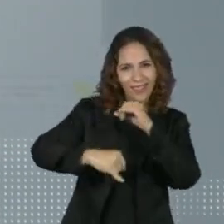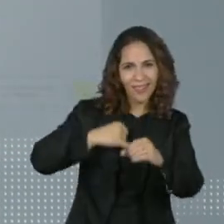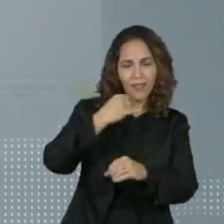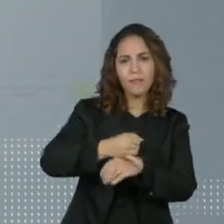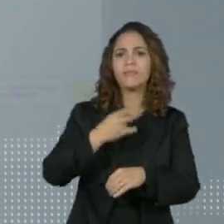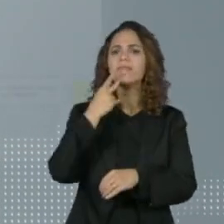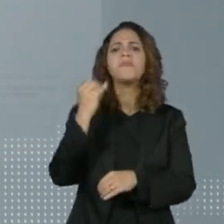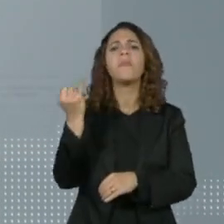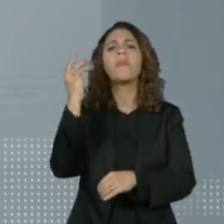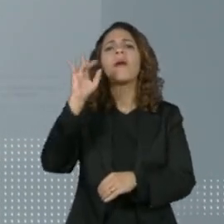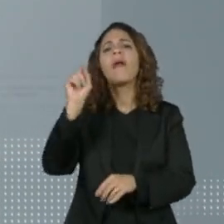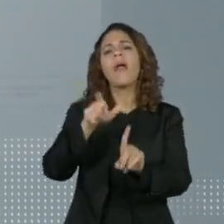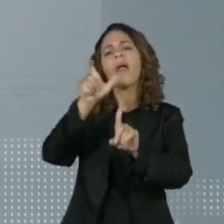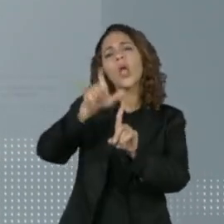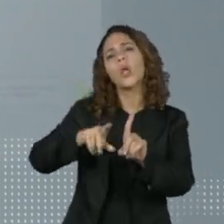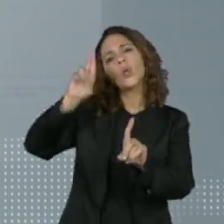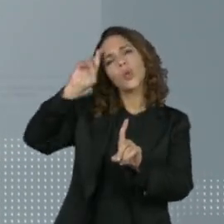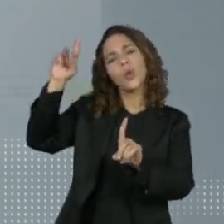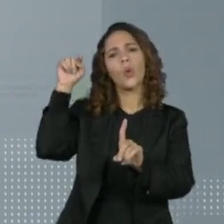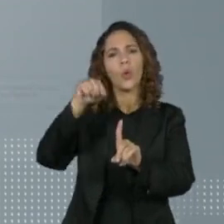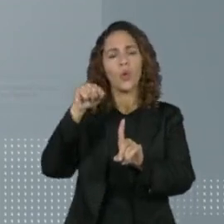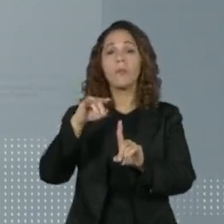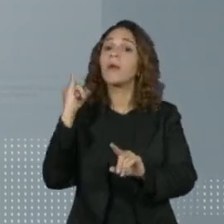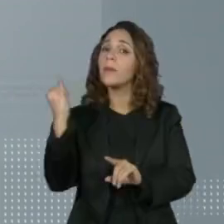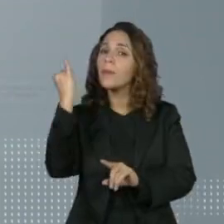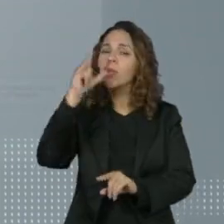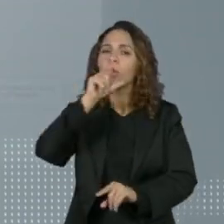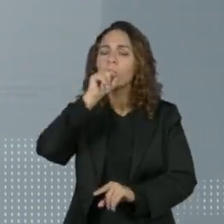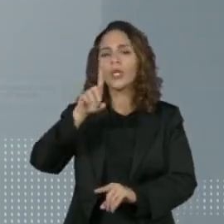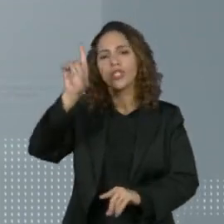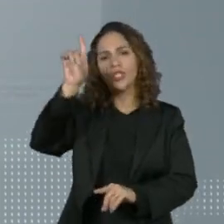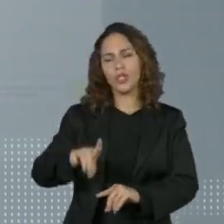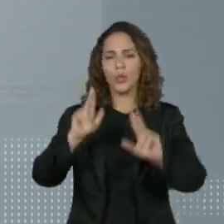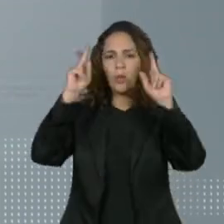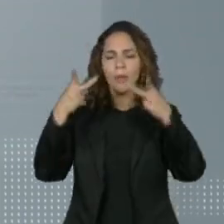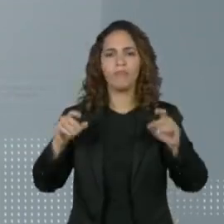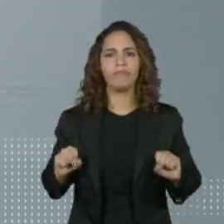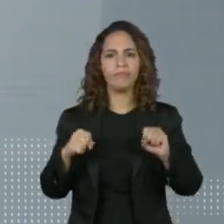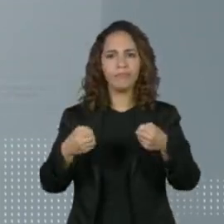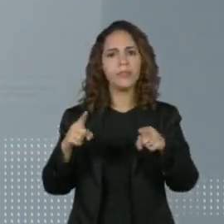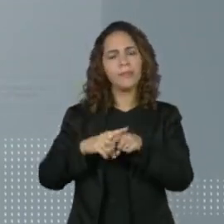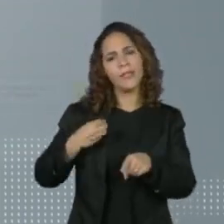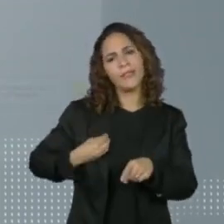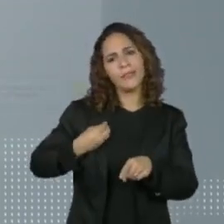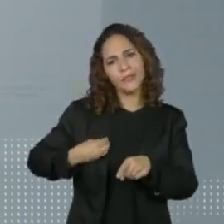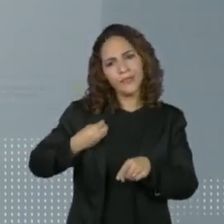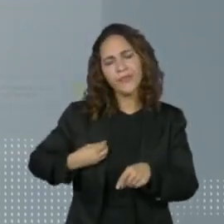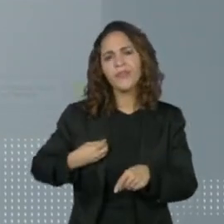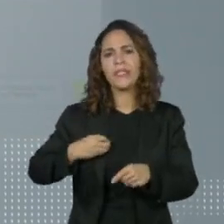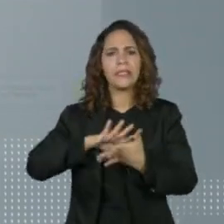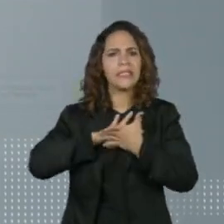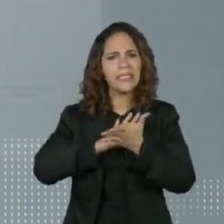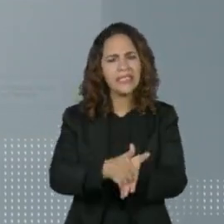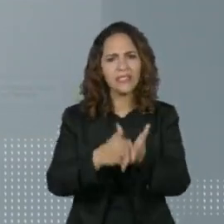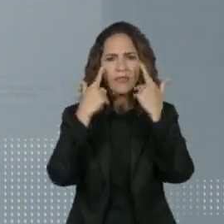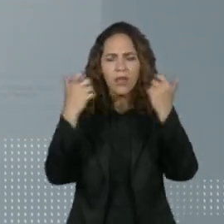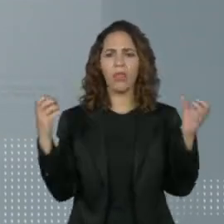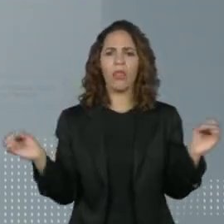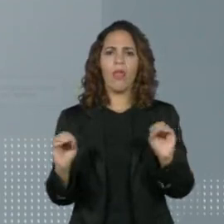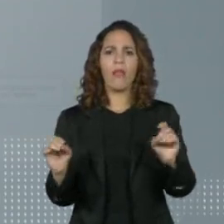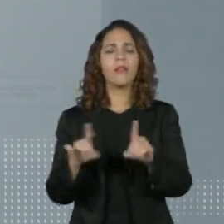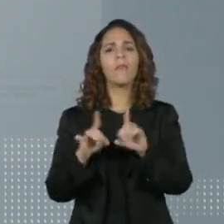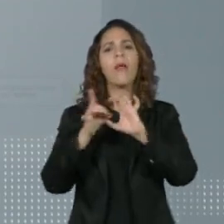propriedade o Twitter tem a responsabilidade de proteger os direitos humanos incluindo de viver livre de discriminação e violência